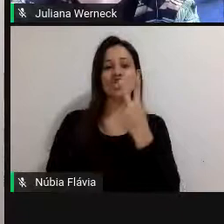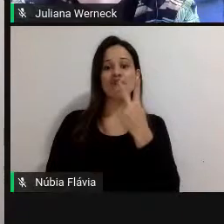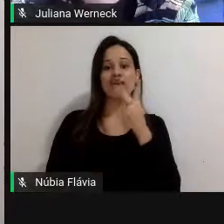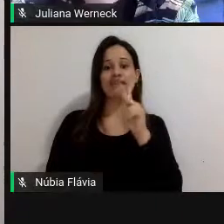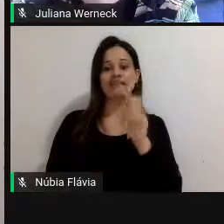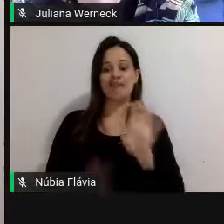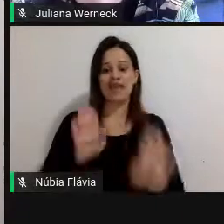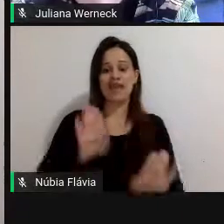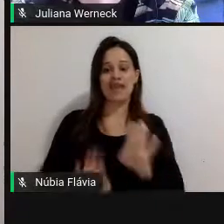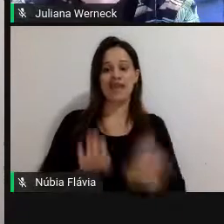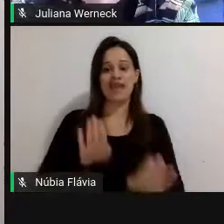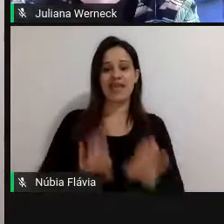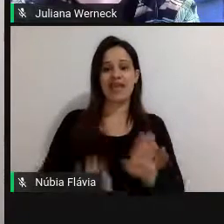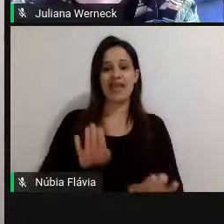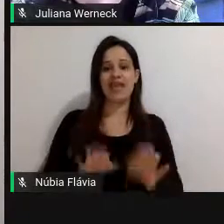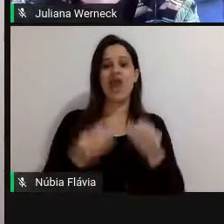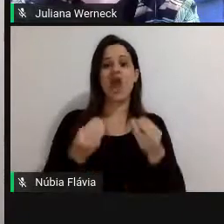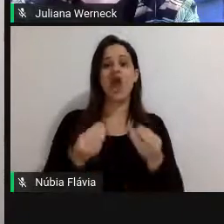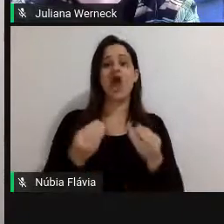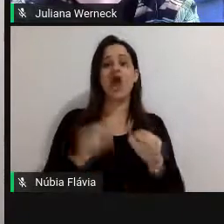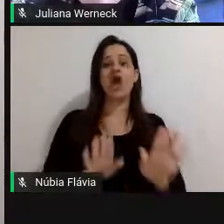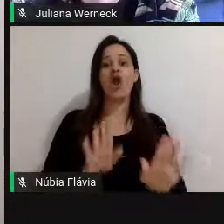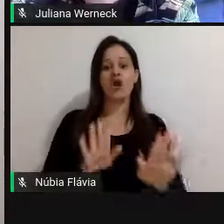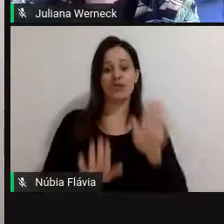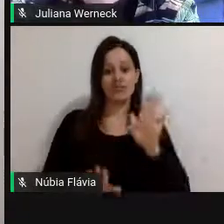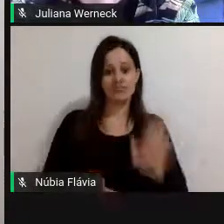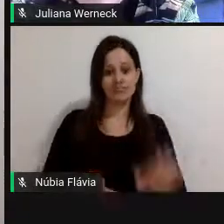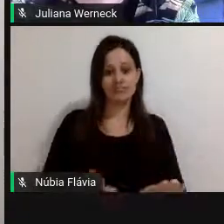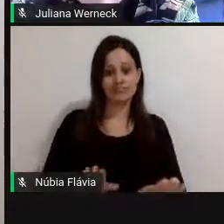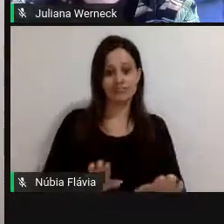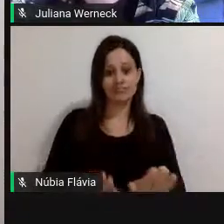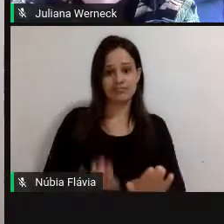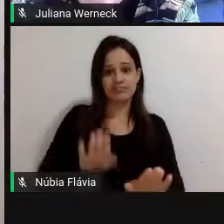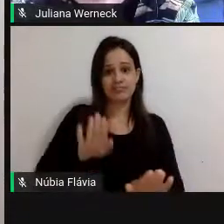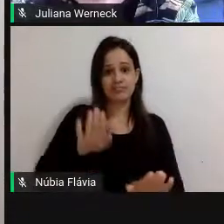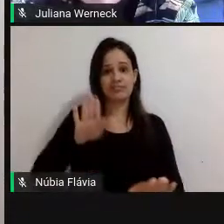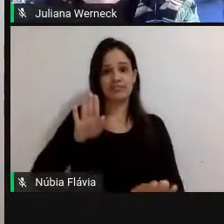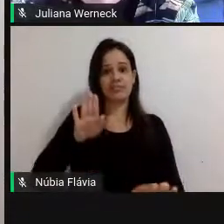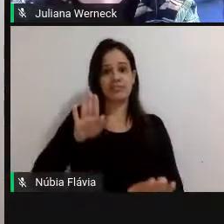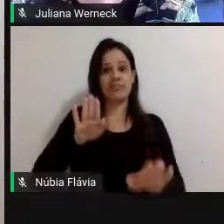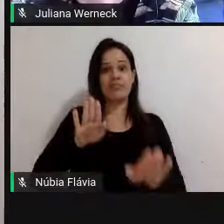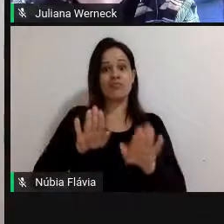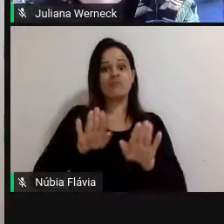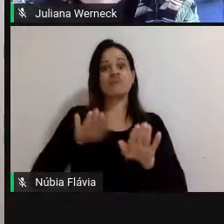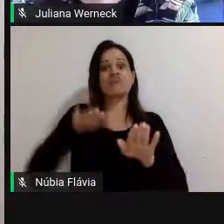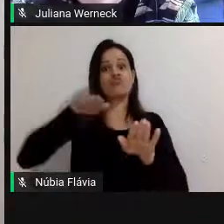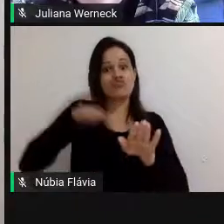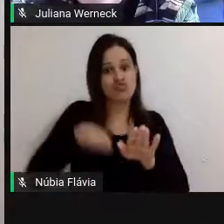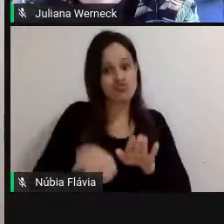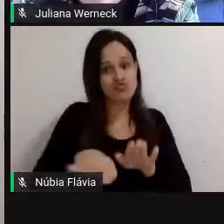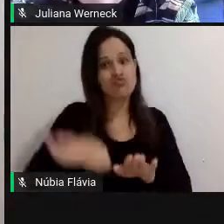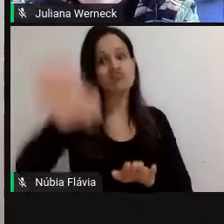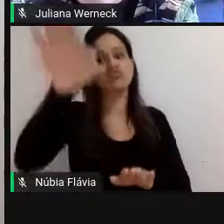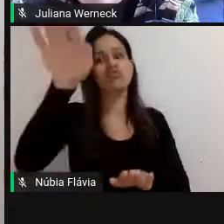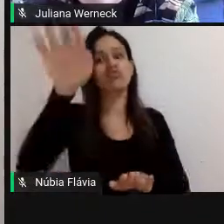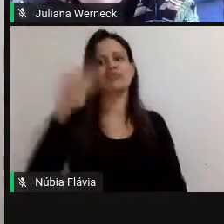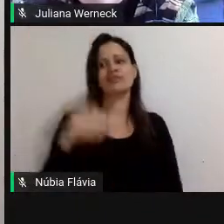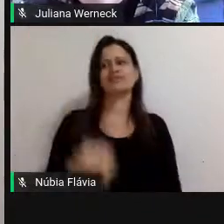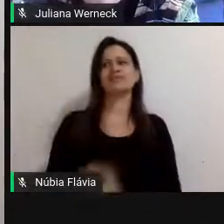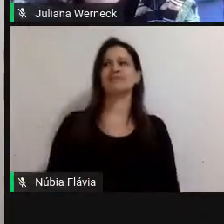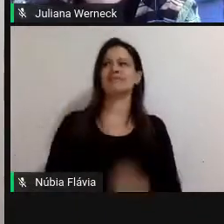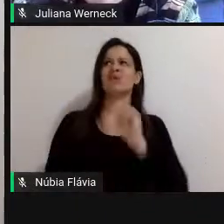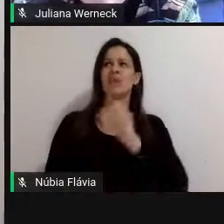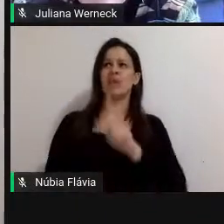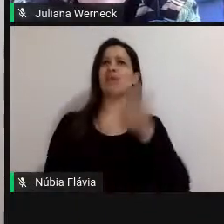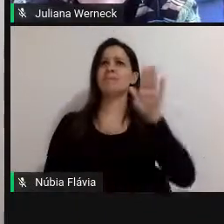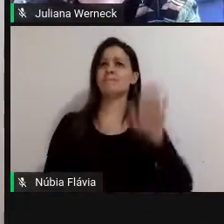vai precisar pisar na embreagem, soltar a embreagem e pisar no acelerador. Beleza, né? Isso que eu escutei. Pisa na embreagem,